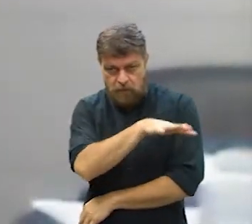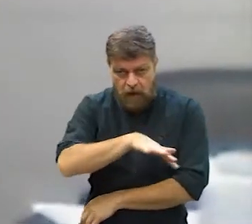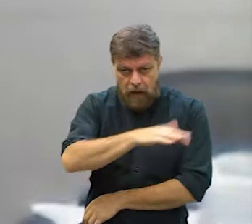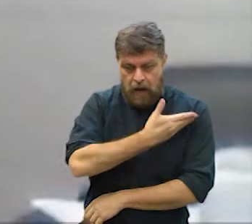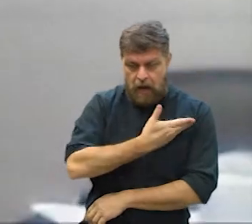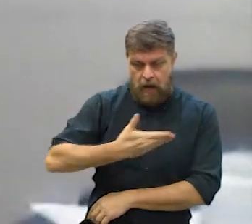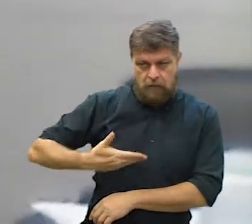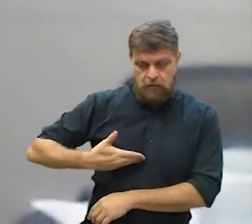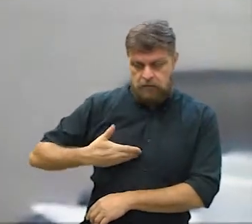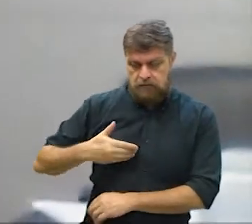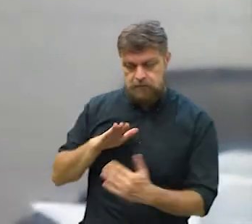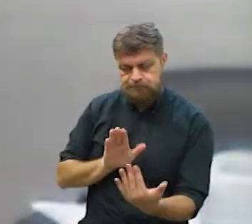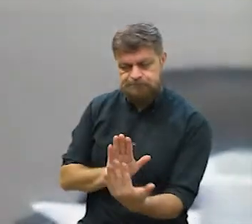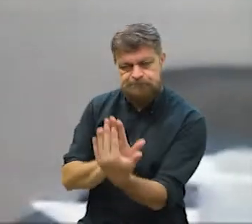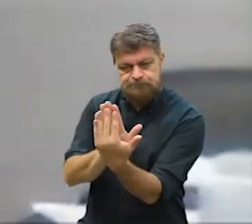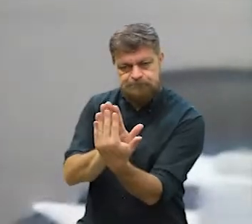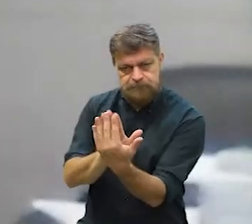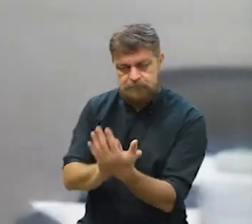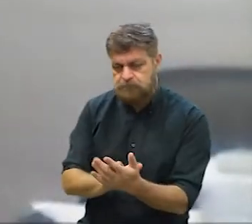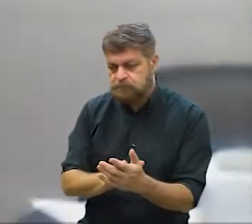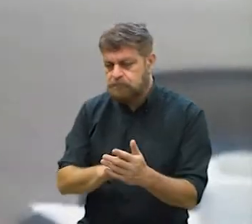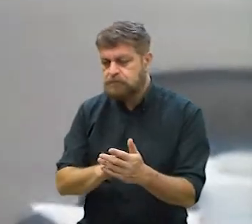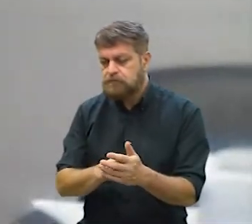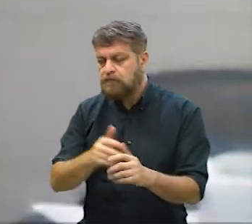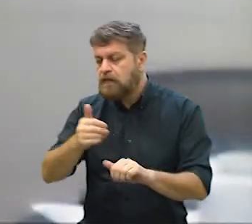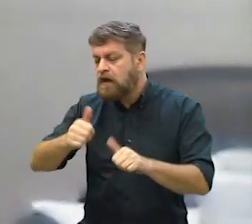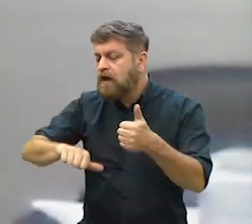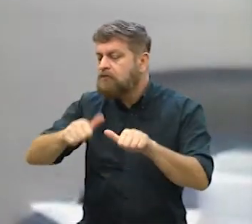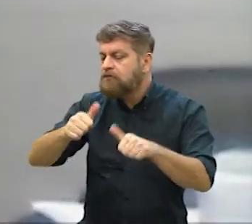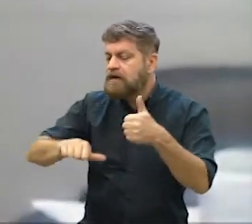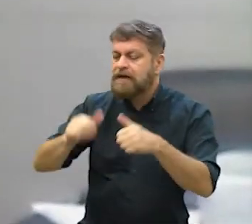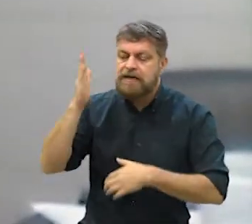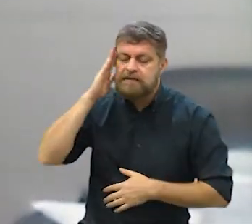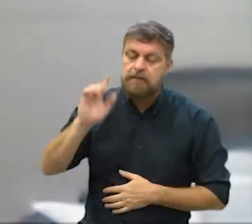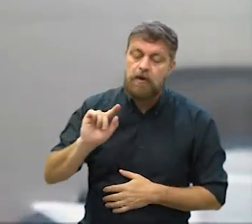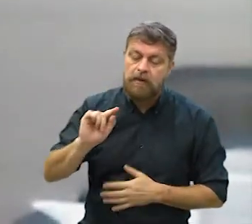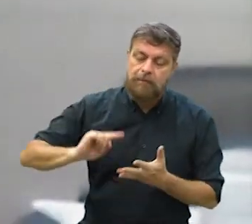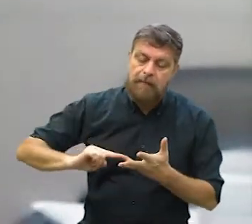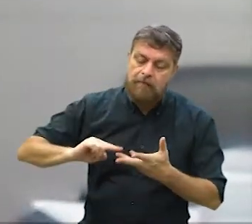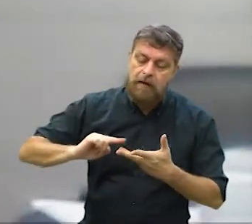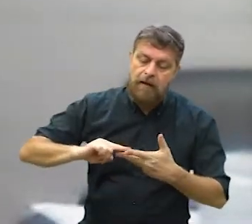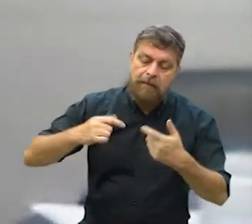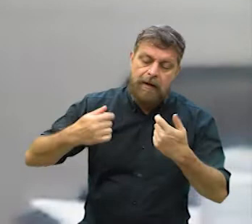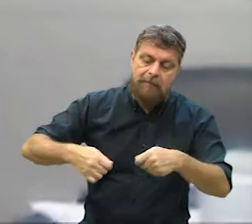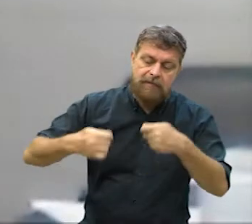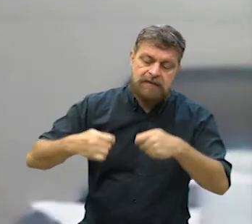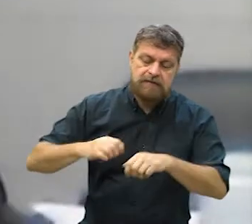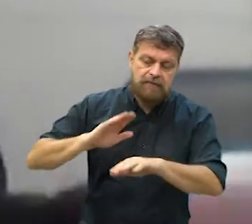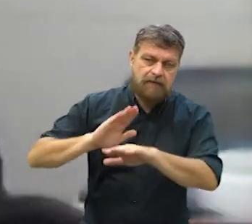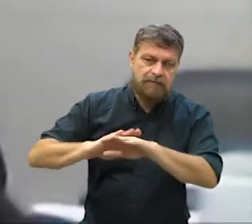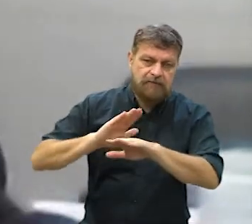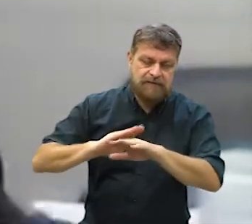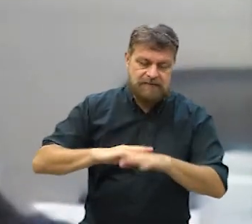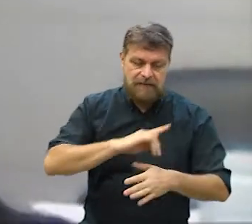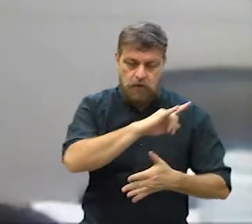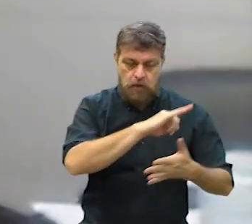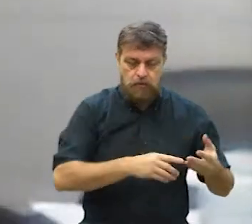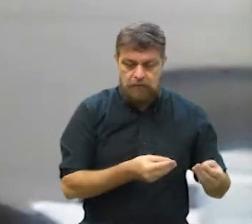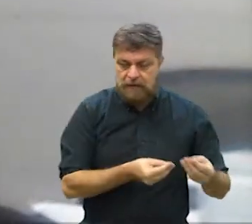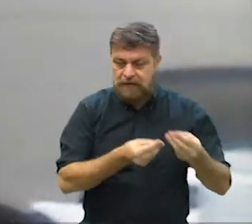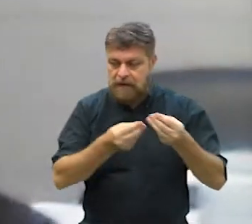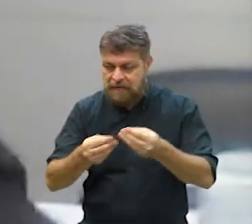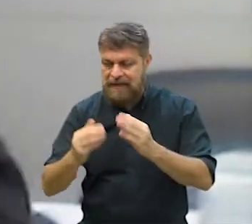público vai ter que entrar em campo, né? E ver o que vai ser preciso para poder fazer